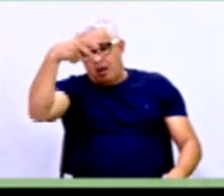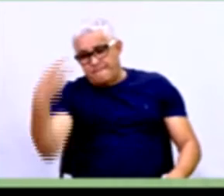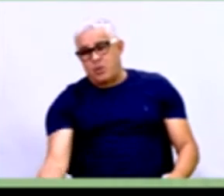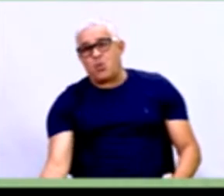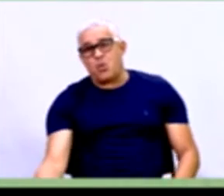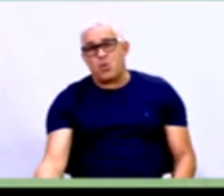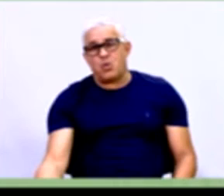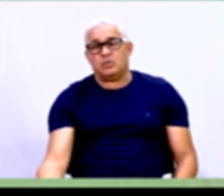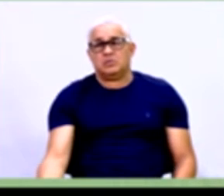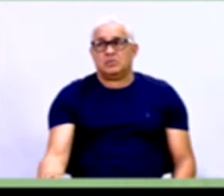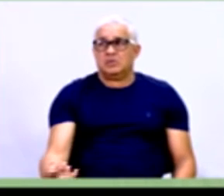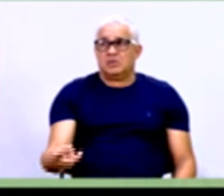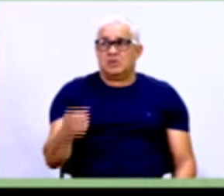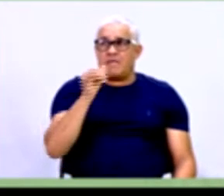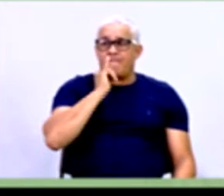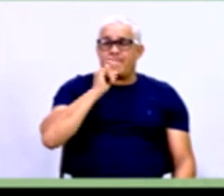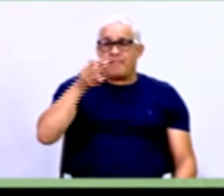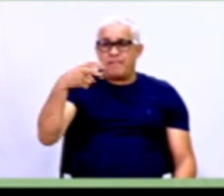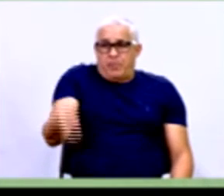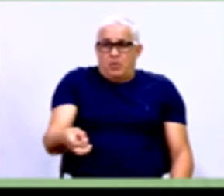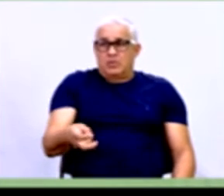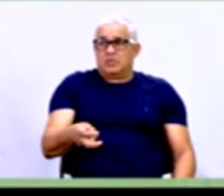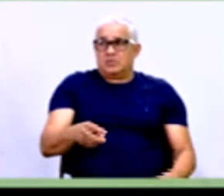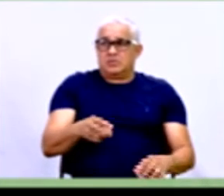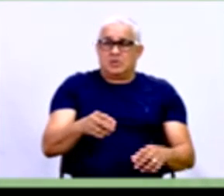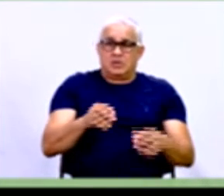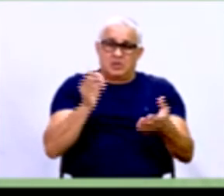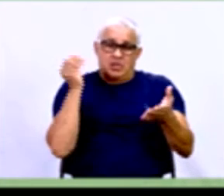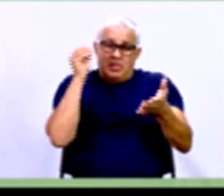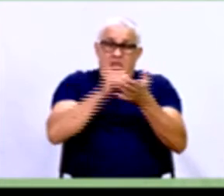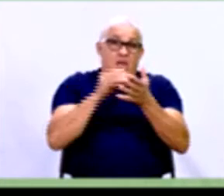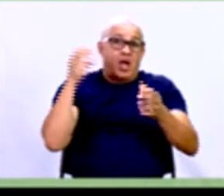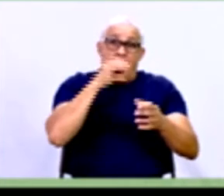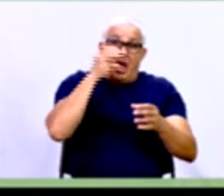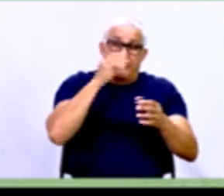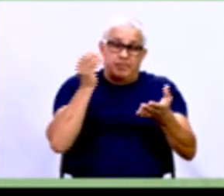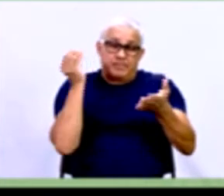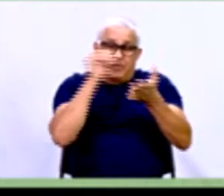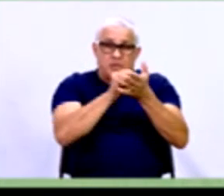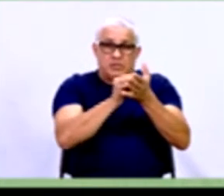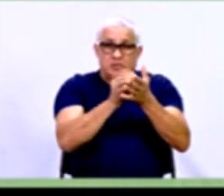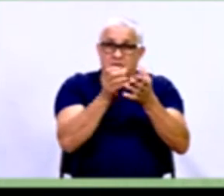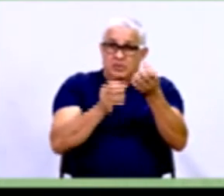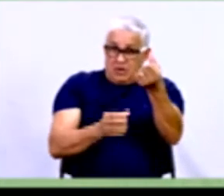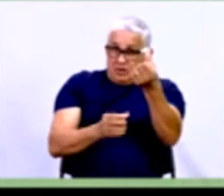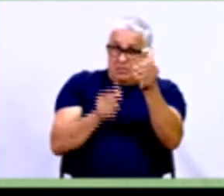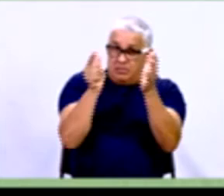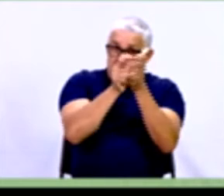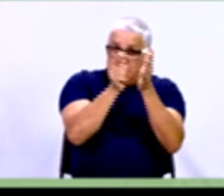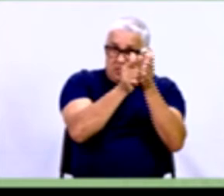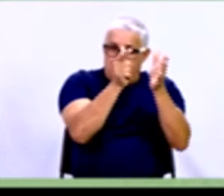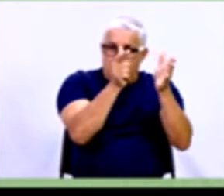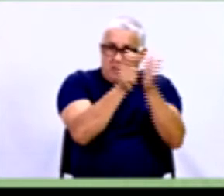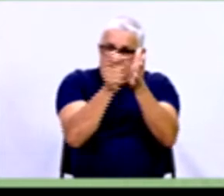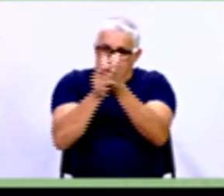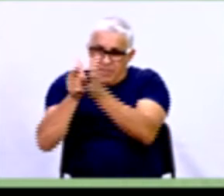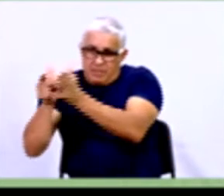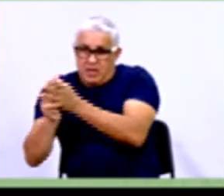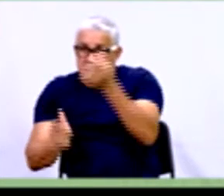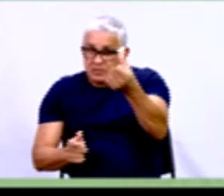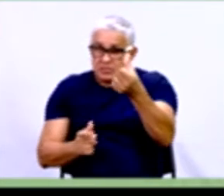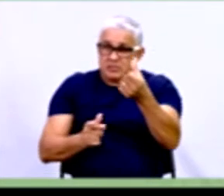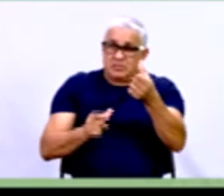vai fazer essa comunicação imediatamente, né, nas 6 vias, conforme nós observamos. No